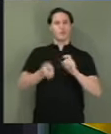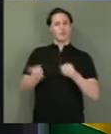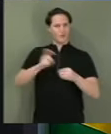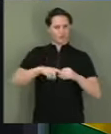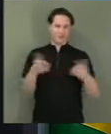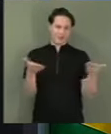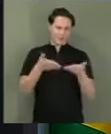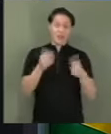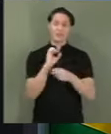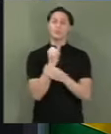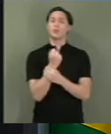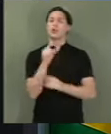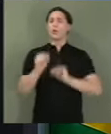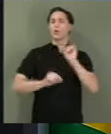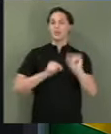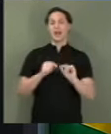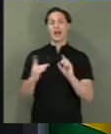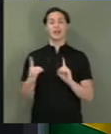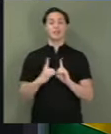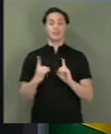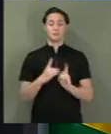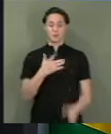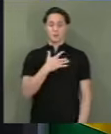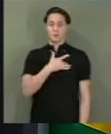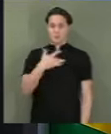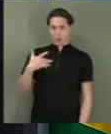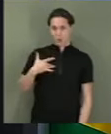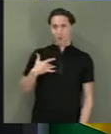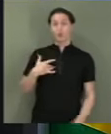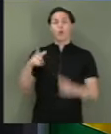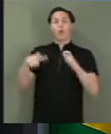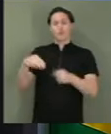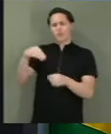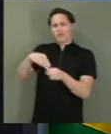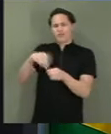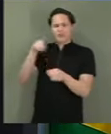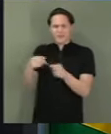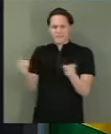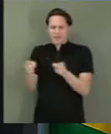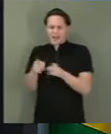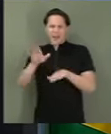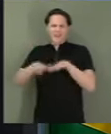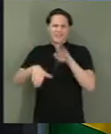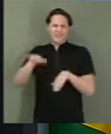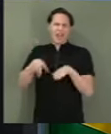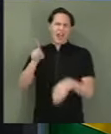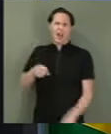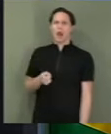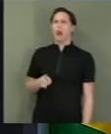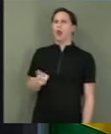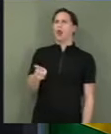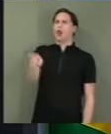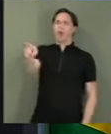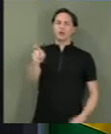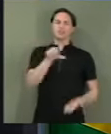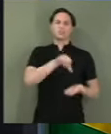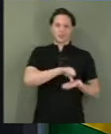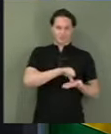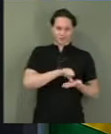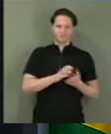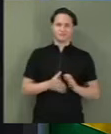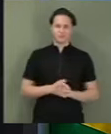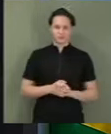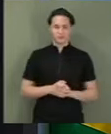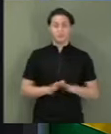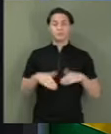atendimentos médicos em municípios pequenos distante dos grandes centros foi retomado